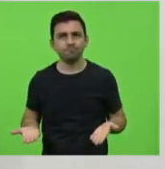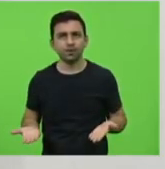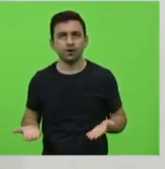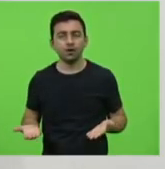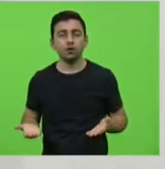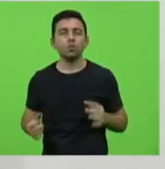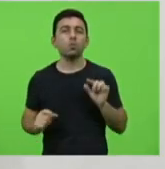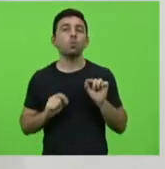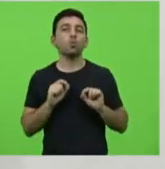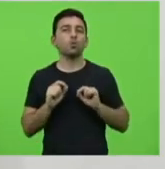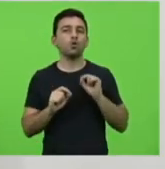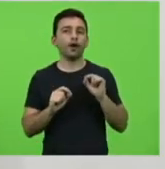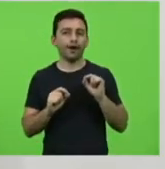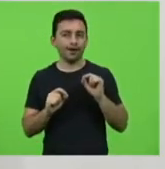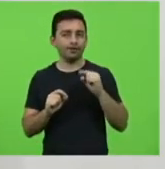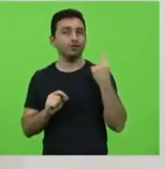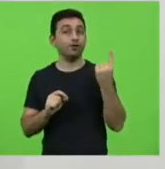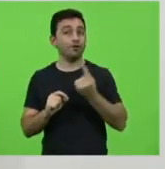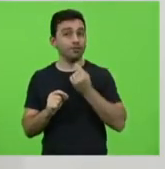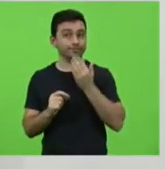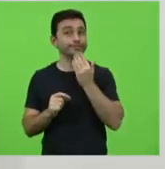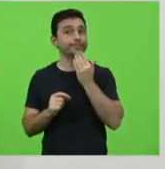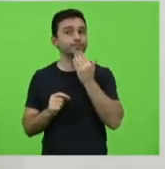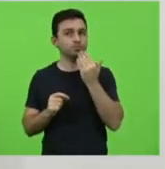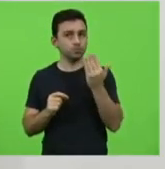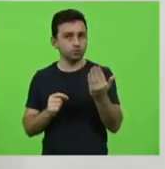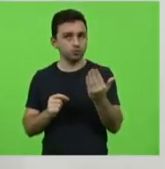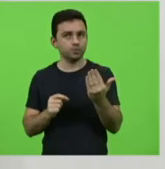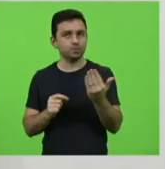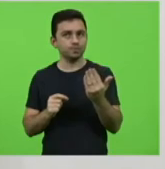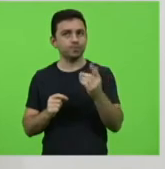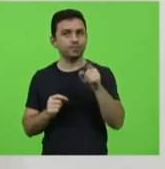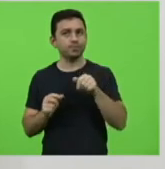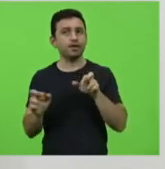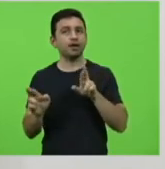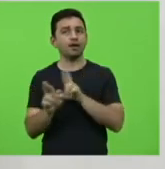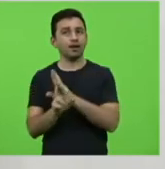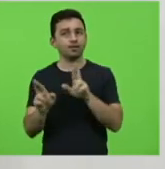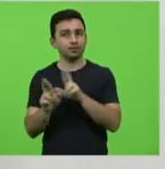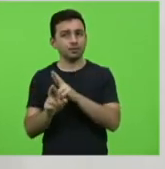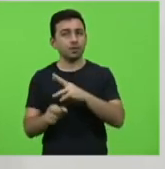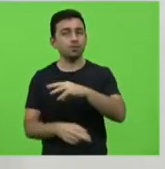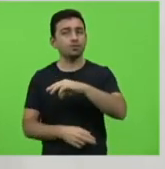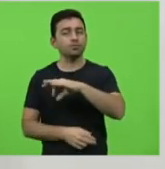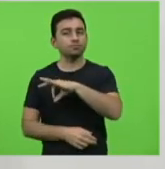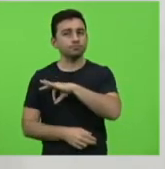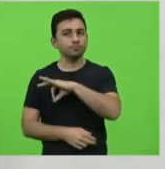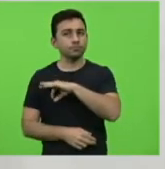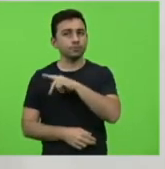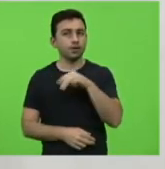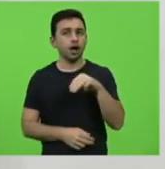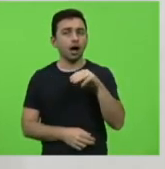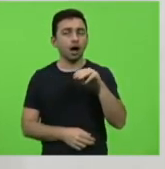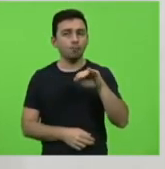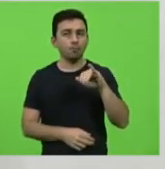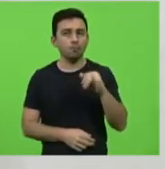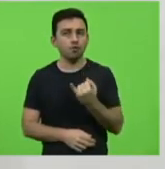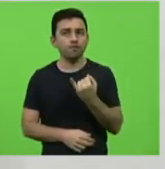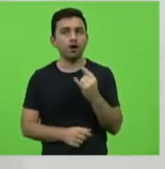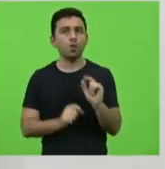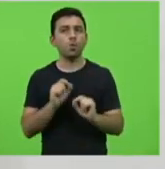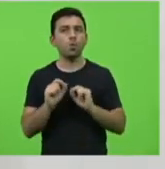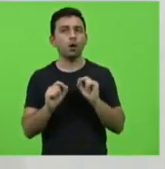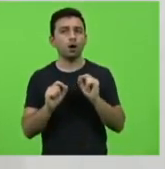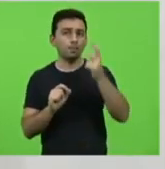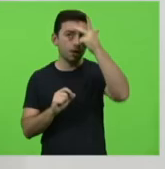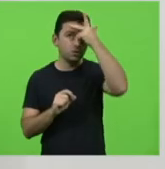nossas reivindicações aqui é relacionado a que a Polícia Militar aproveite as pessoas